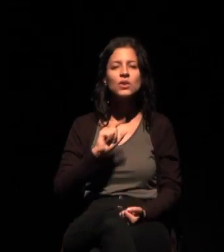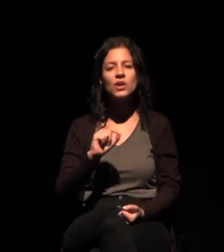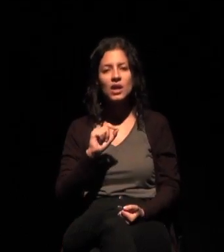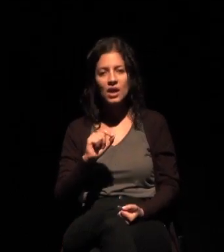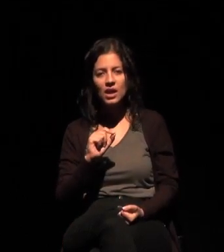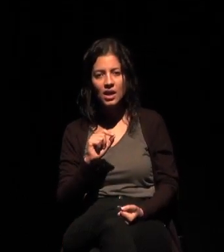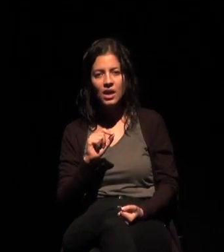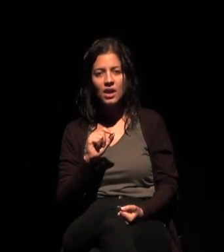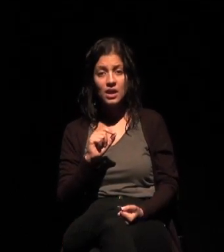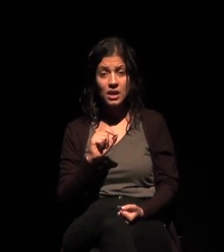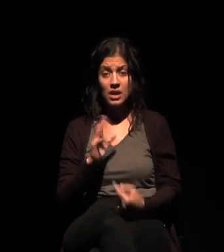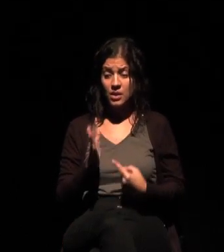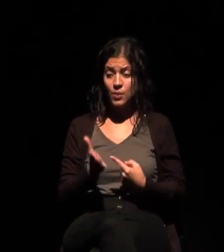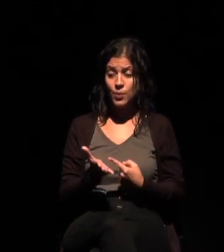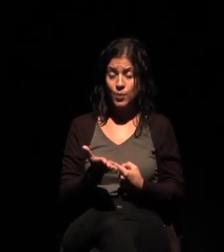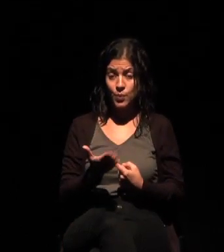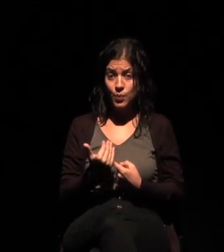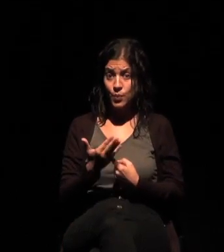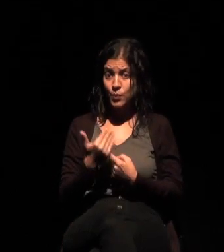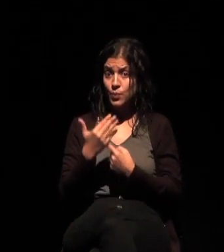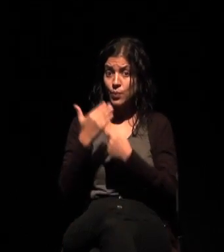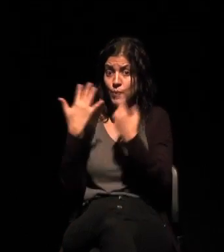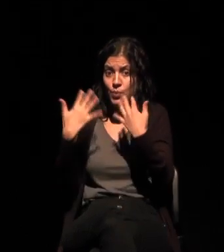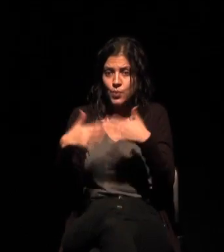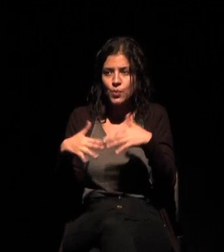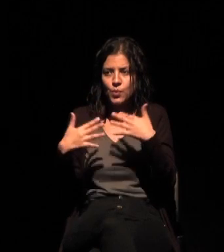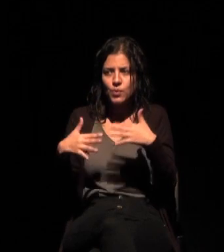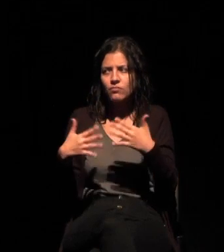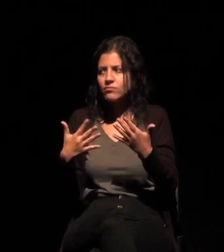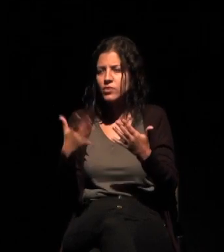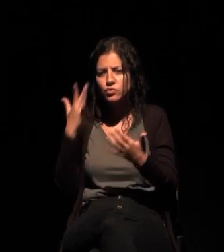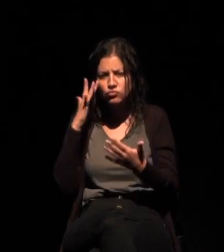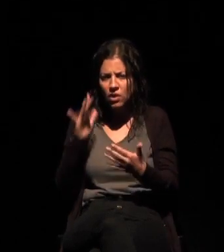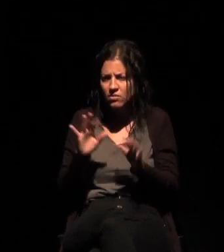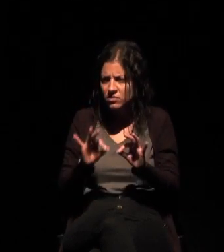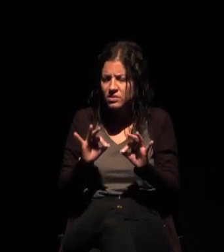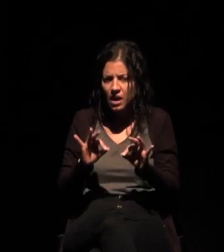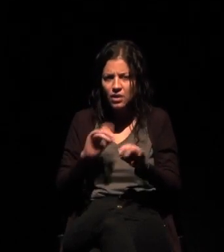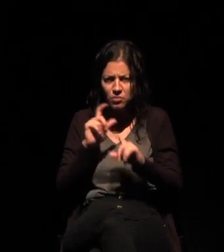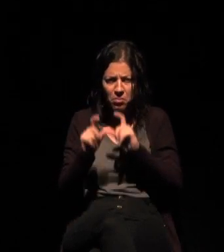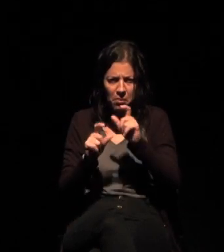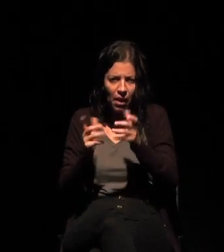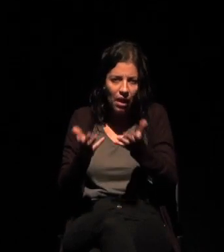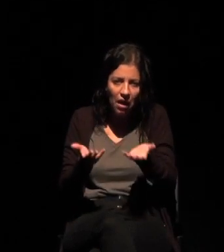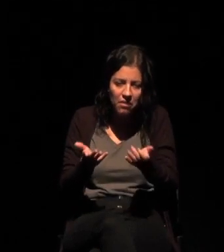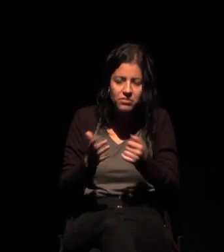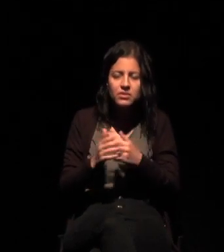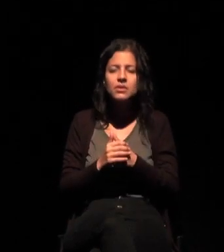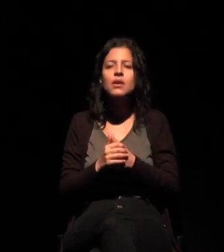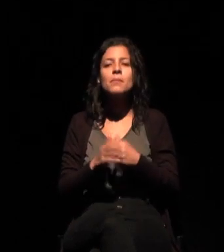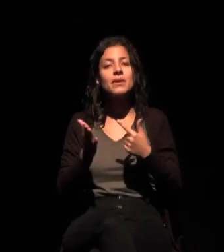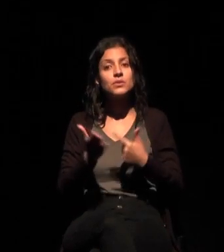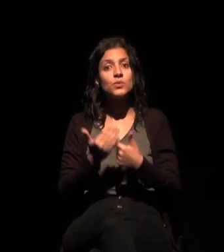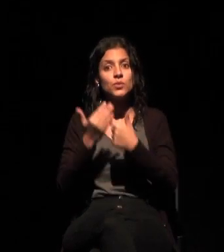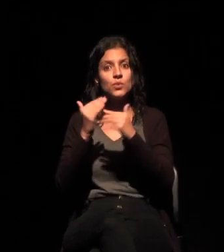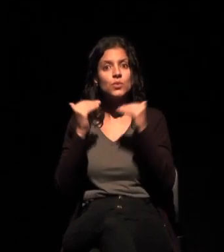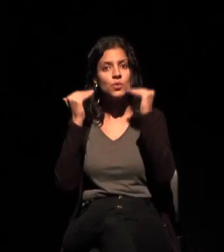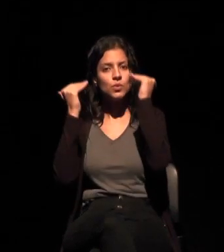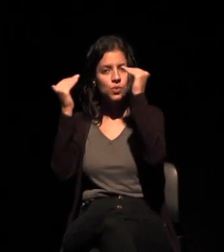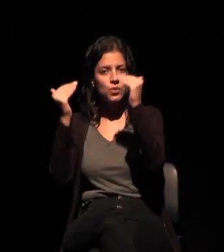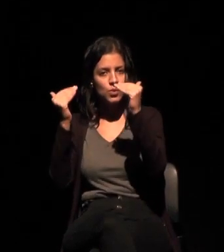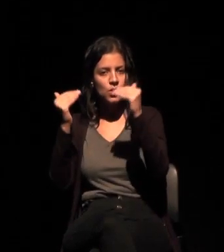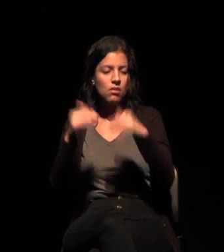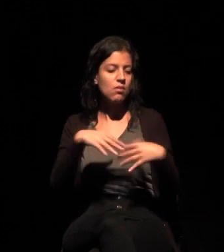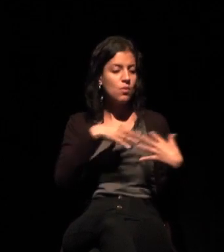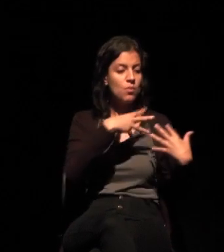a alta tecnologia nunca sei muito bem como é que a gente pode dizer essas coisas e se lavar o mundo e portanto